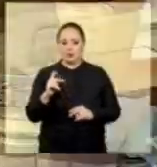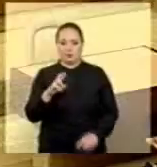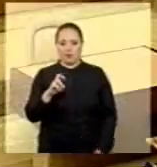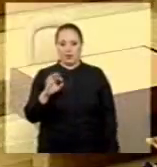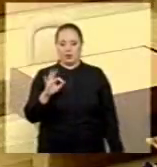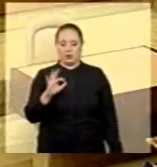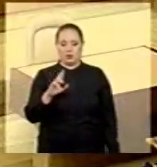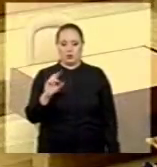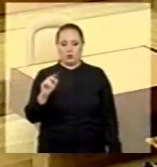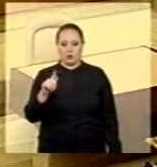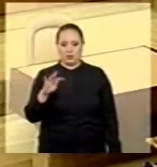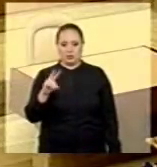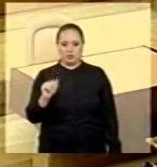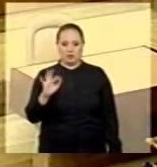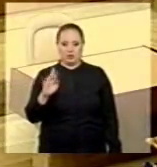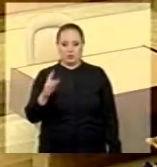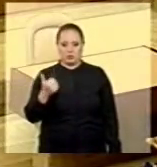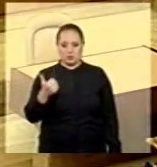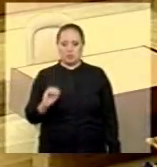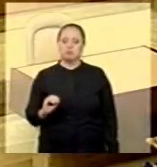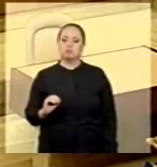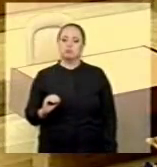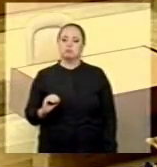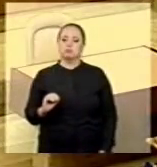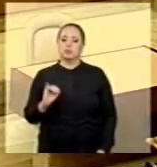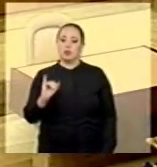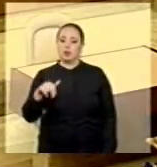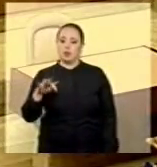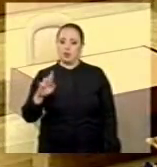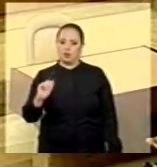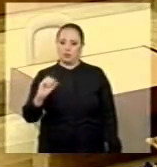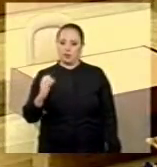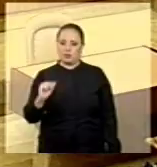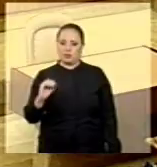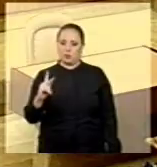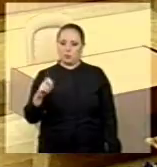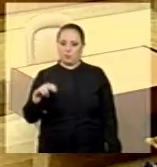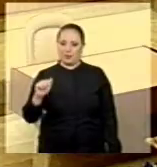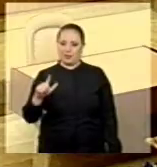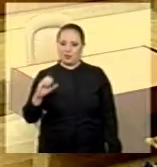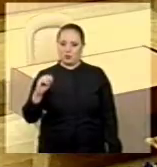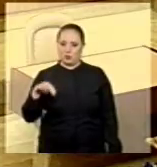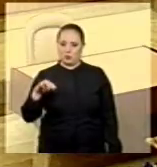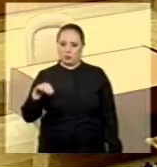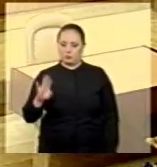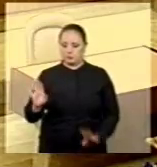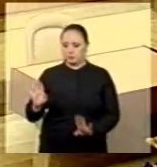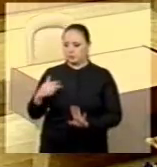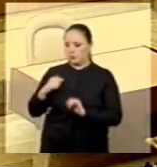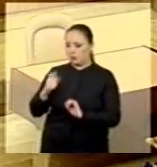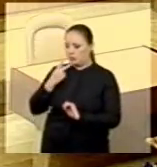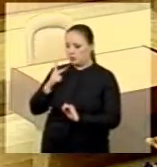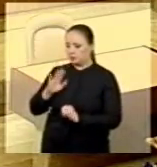função nas infrações penais comuns. Excelência, me permite só uma observação. Eu acompanhei